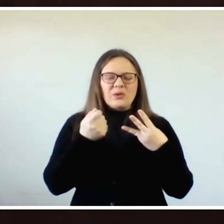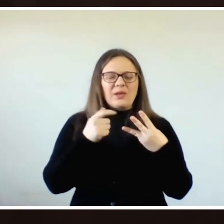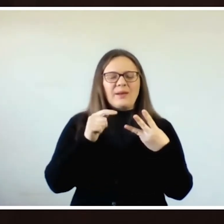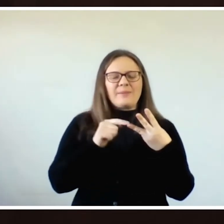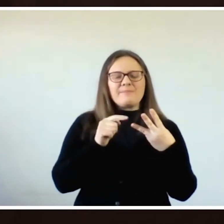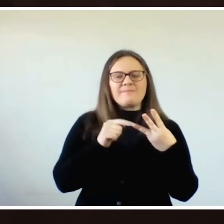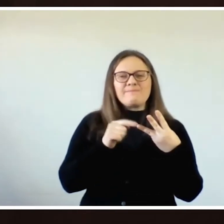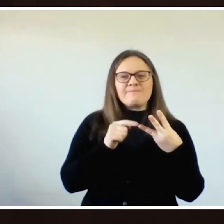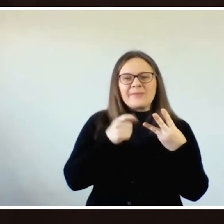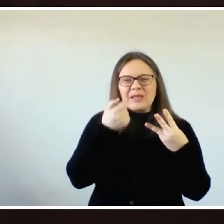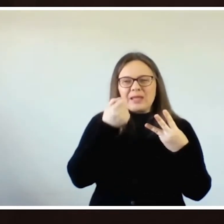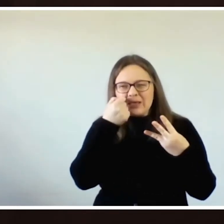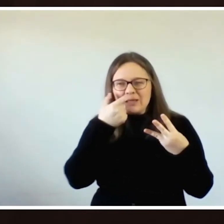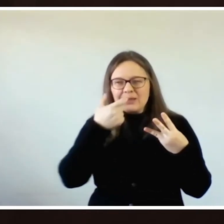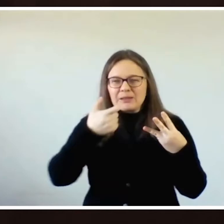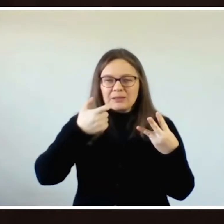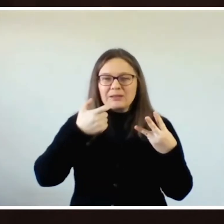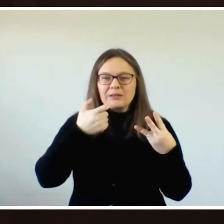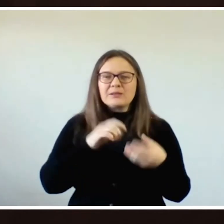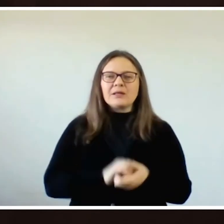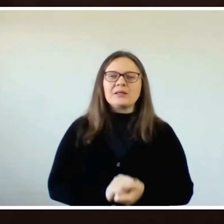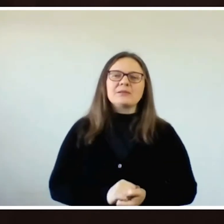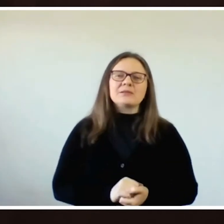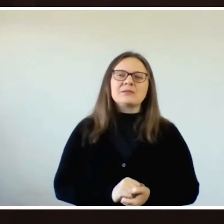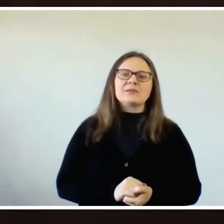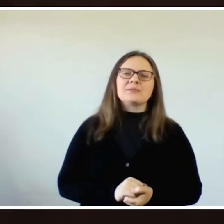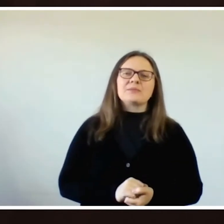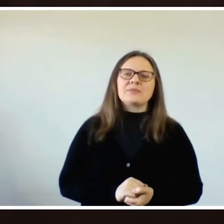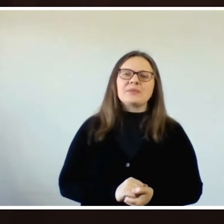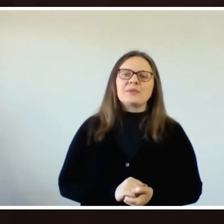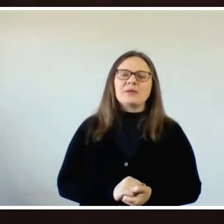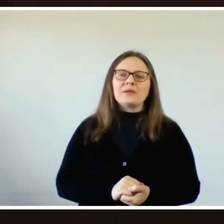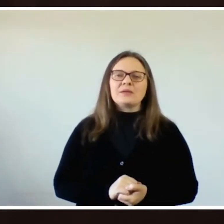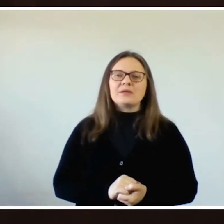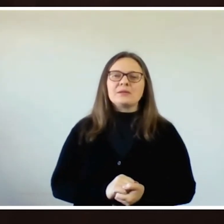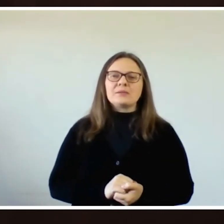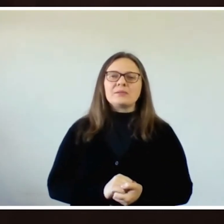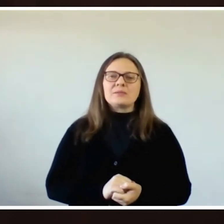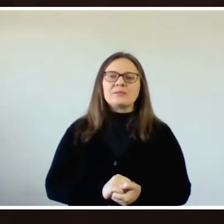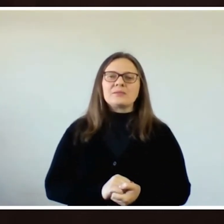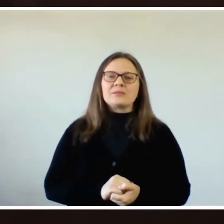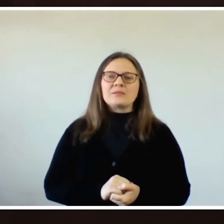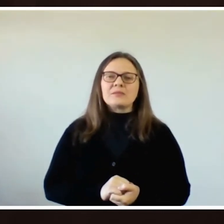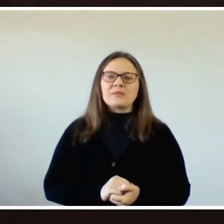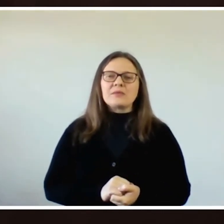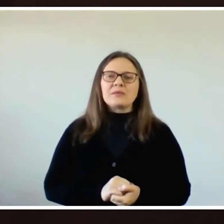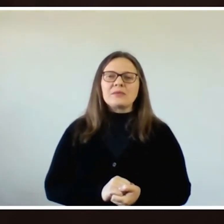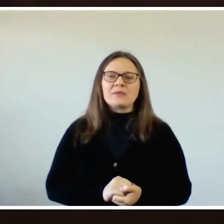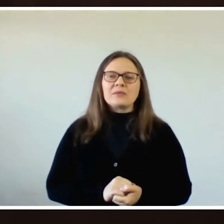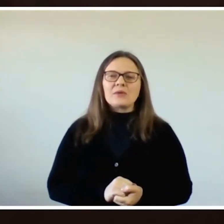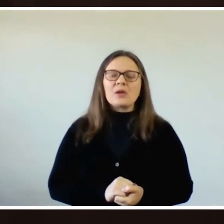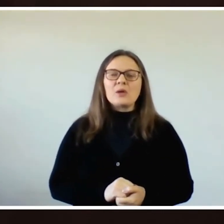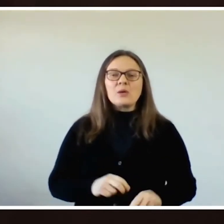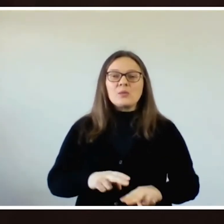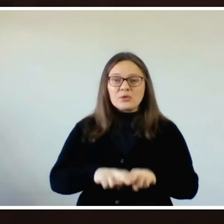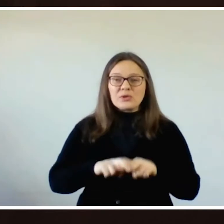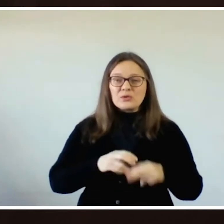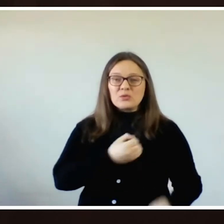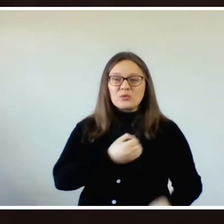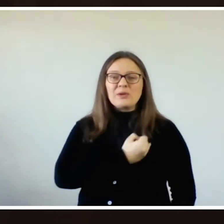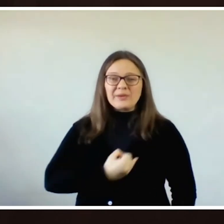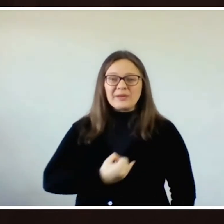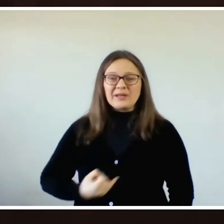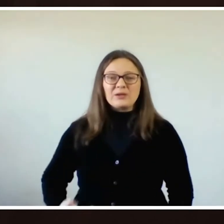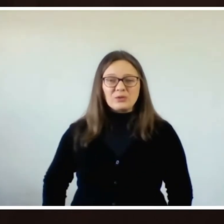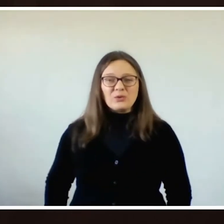igreja passaram a ser resolvidos no tribunal do imperador, tribunal imperial. O imperador, ele é o